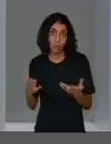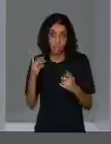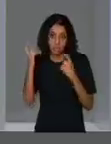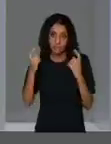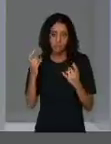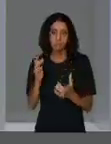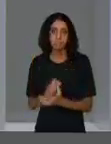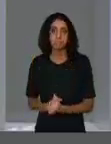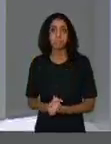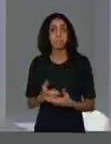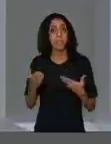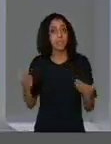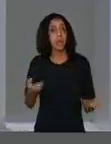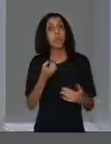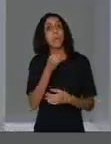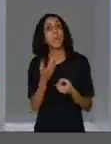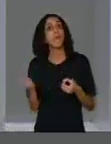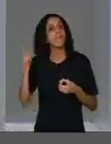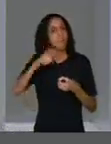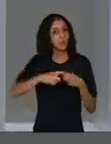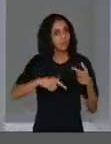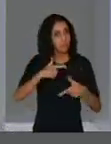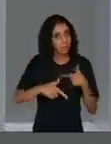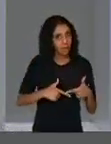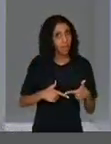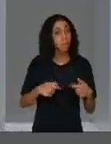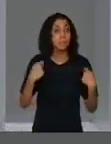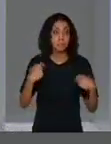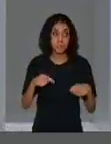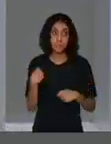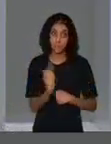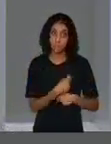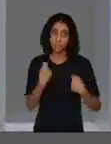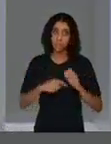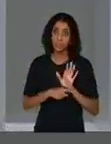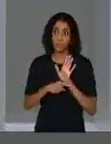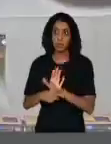retorno, bom trabalho e que a gente possa ajudar esses agricultores que muito precisam. Obrigado.